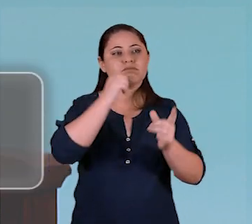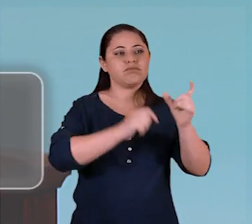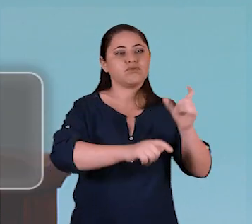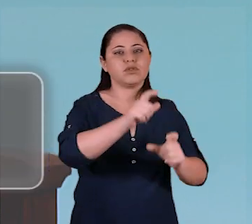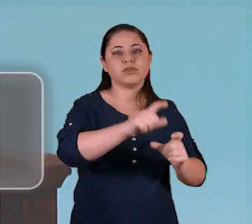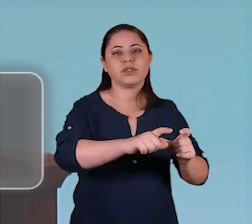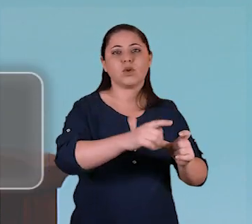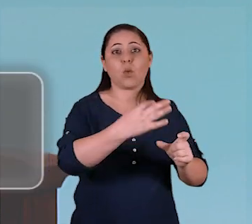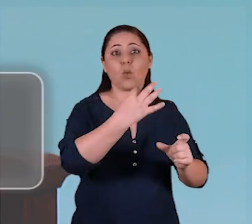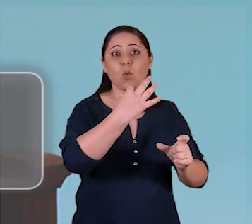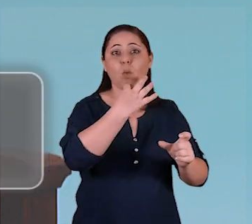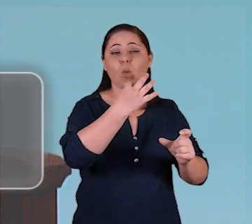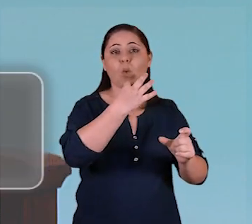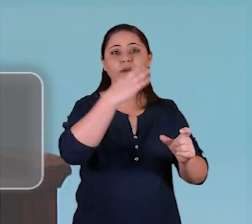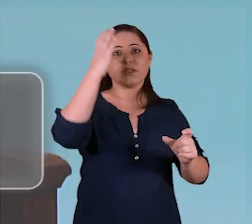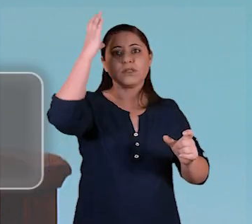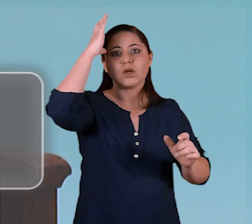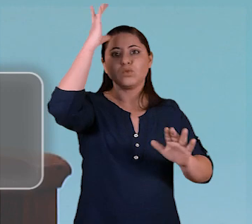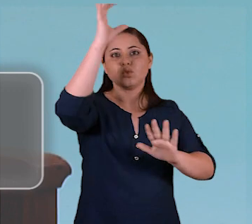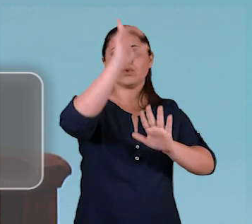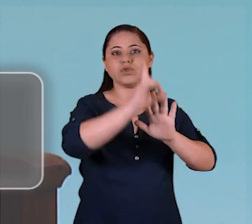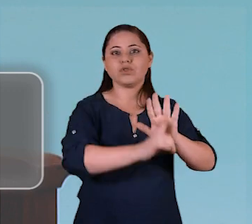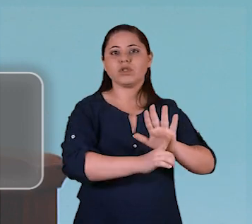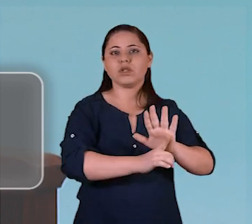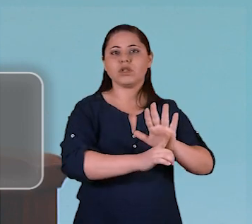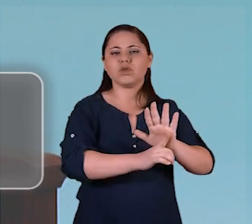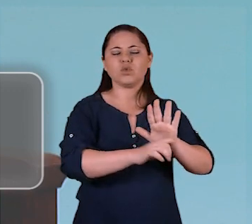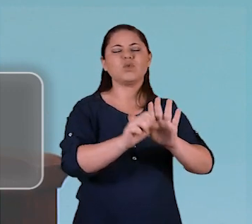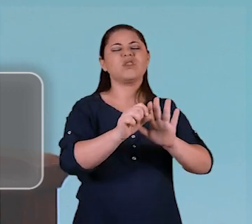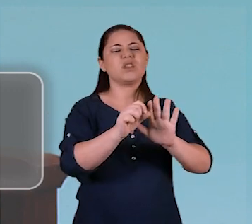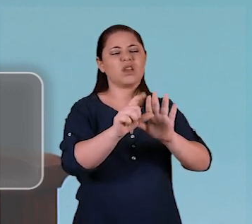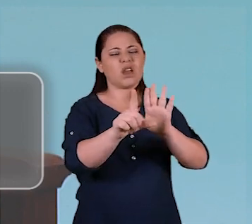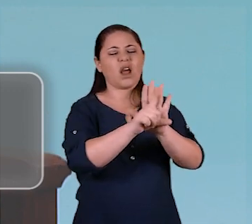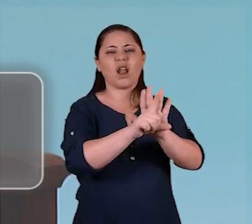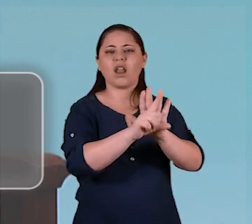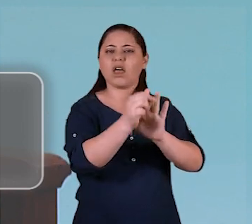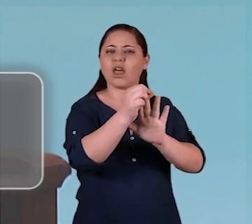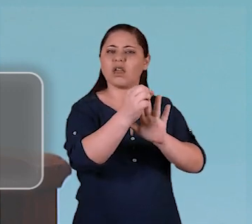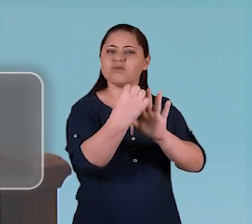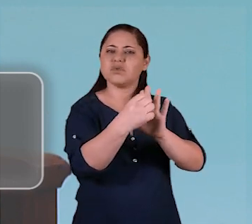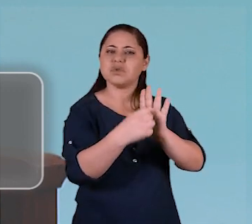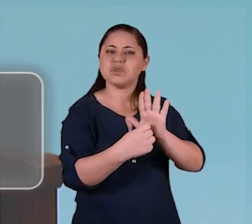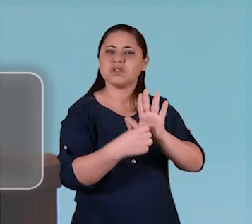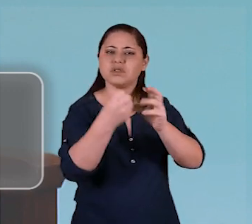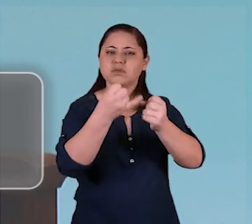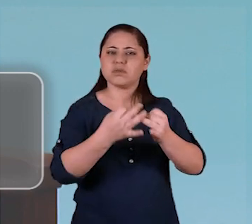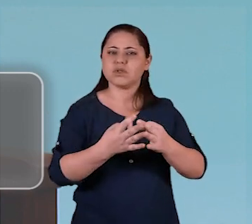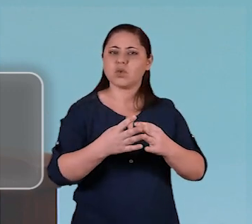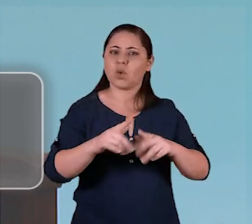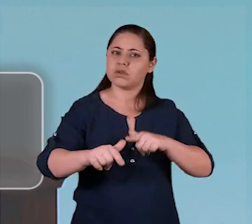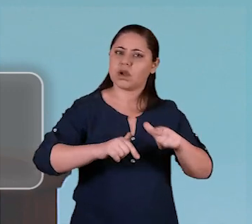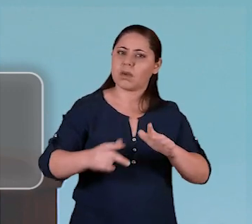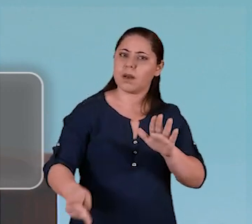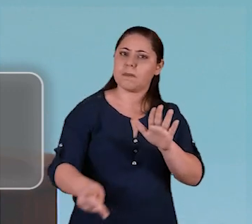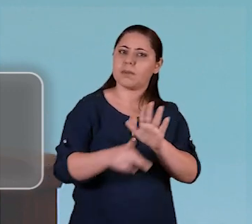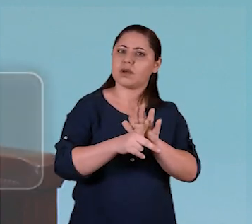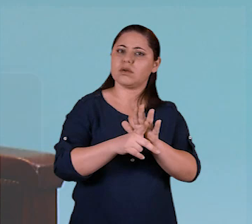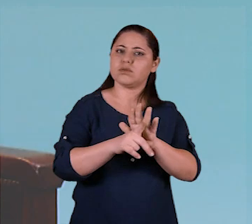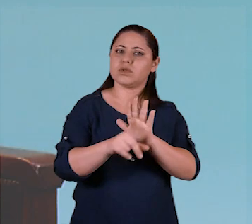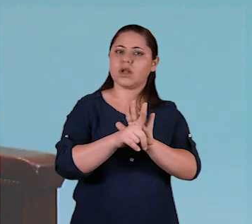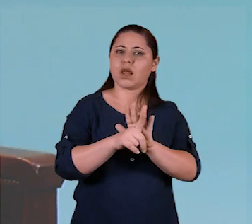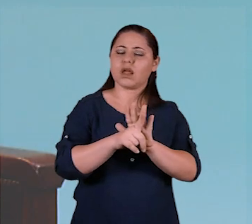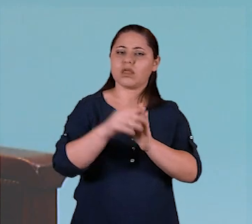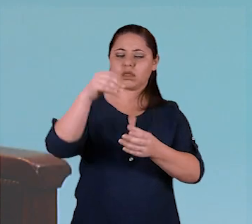dos direitos delas. Elas não têm ainda informação do que essa lei traz, do trabalho real, que é efetivo, que é